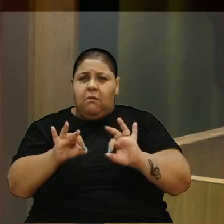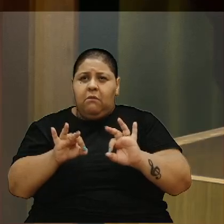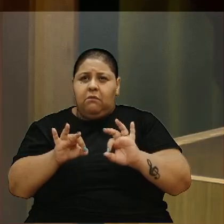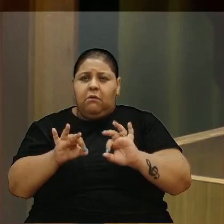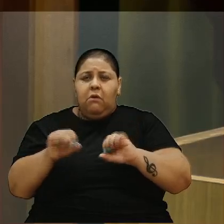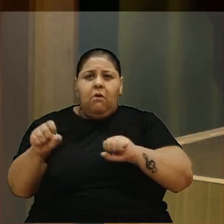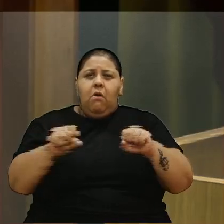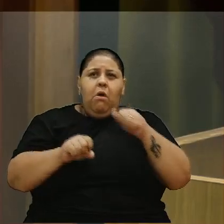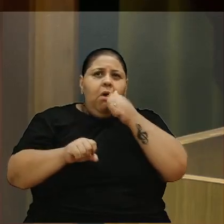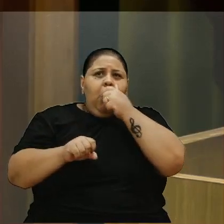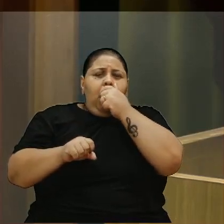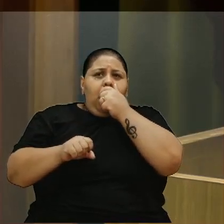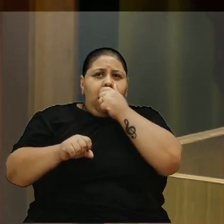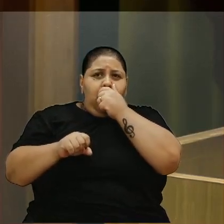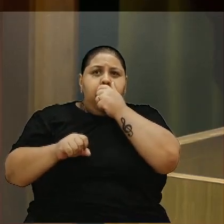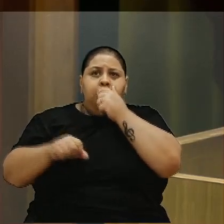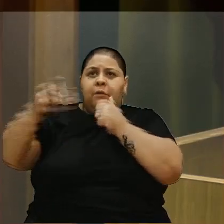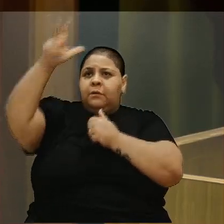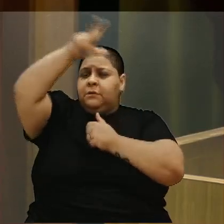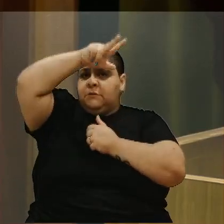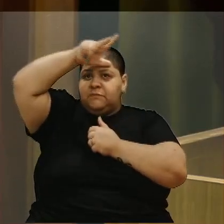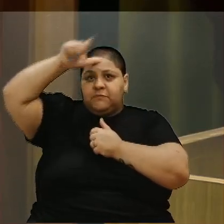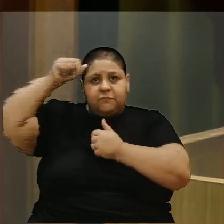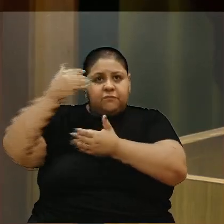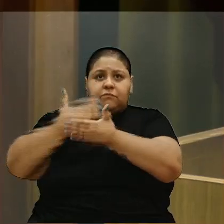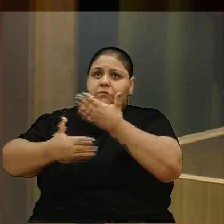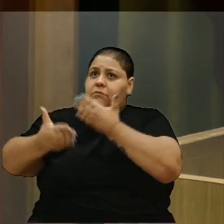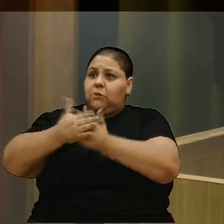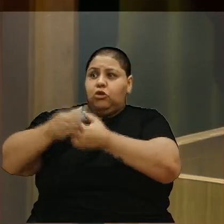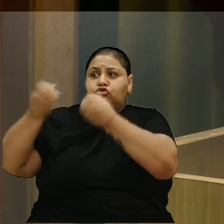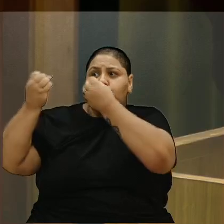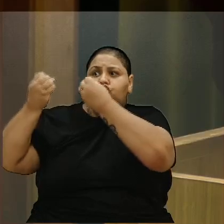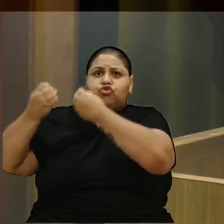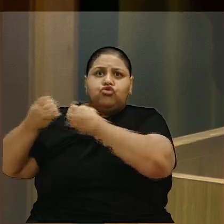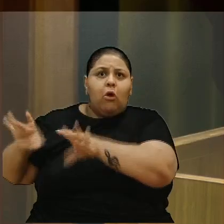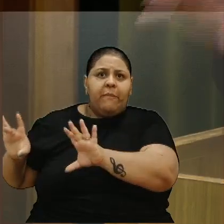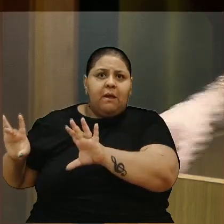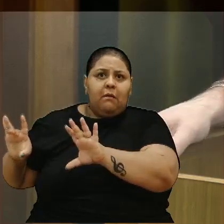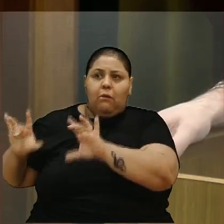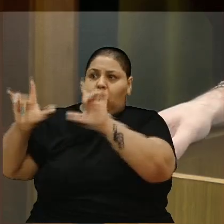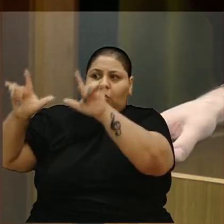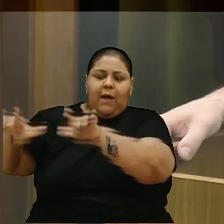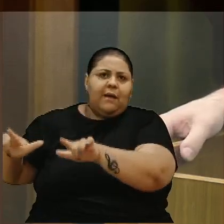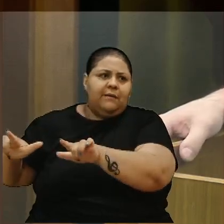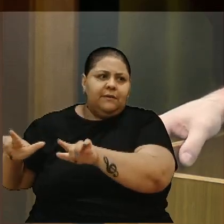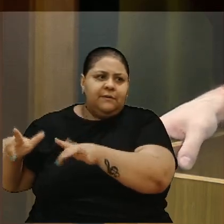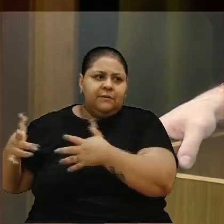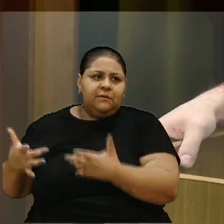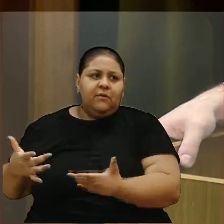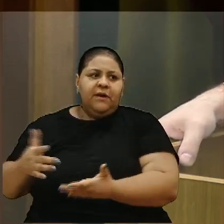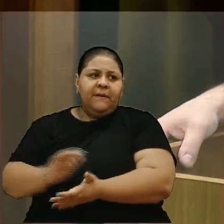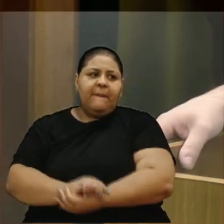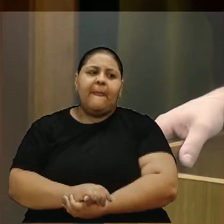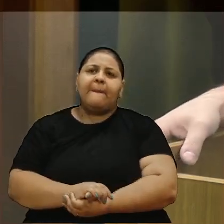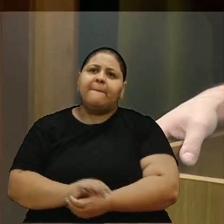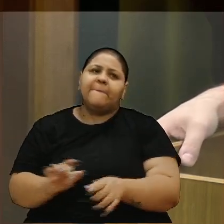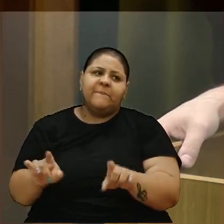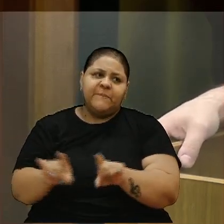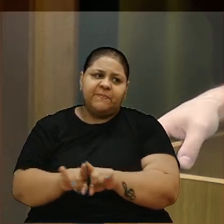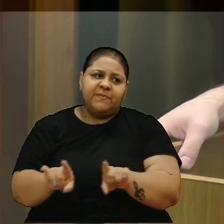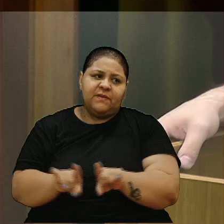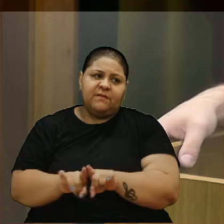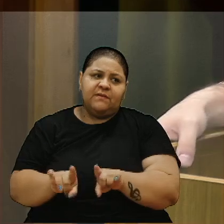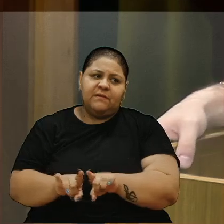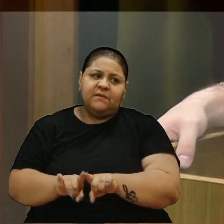abarcar, eu digo, a prefeitura inteira, e ainda sobra assim, ó, um mundaréu de espaço para